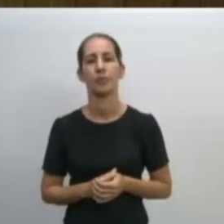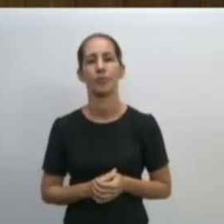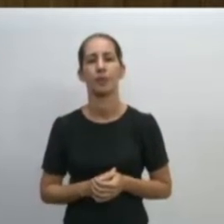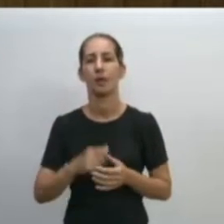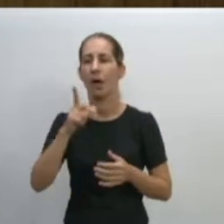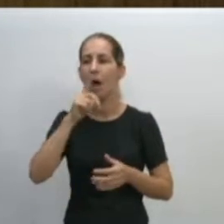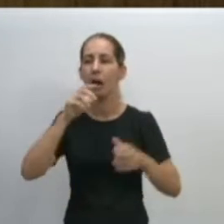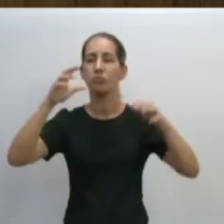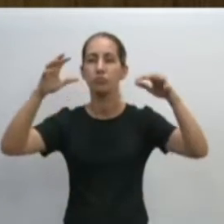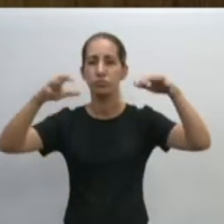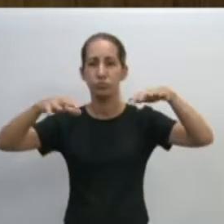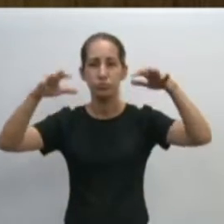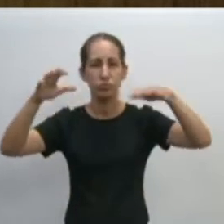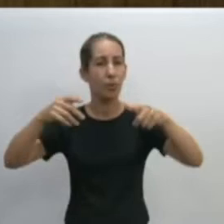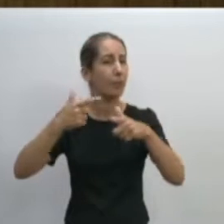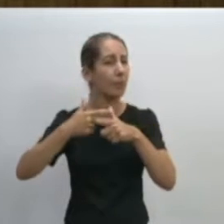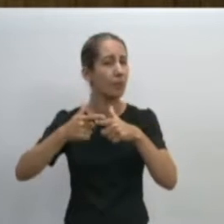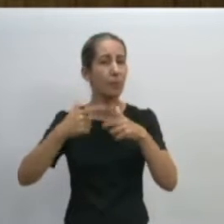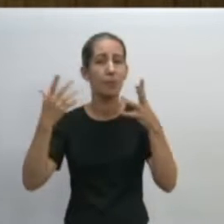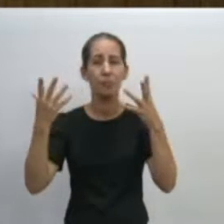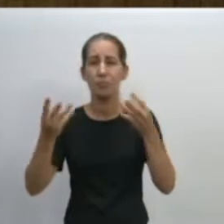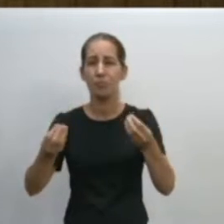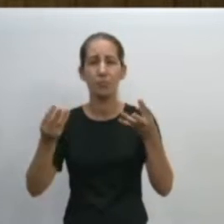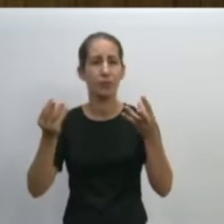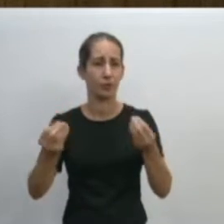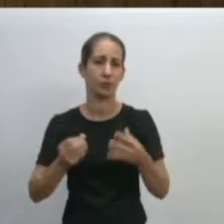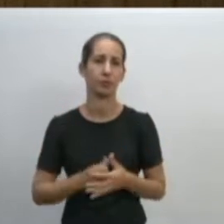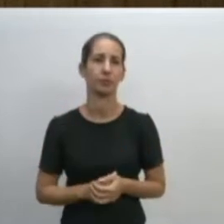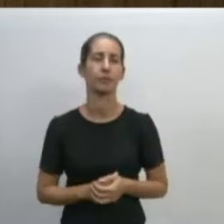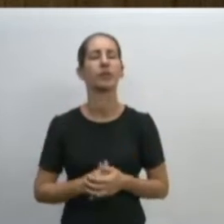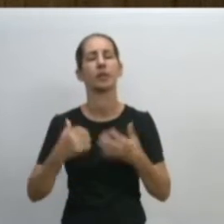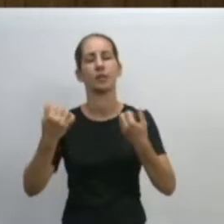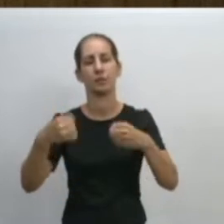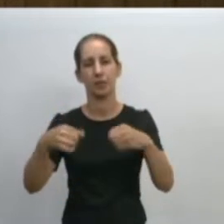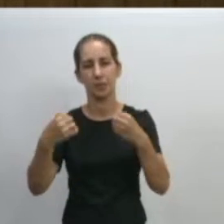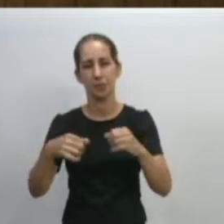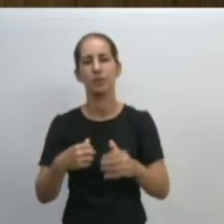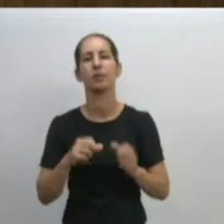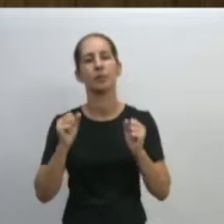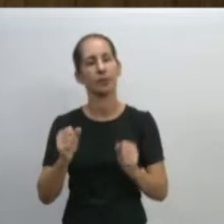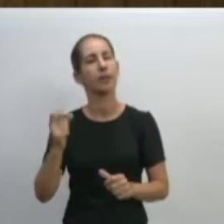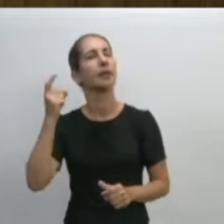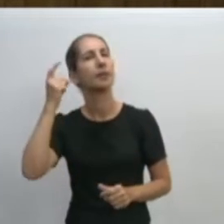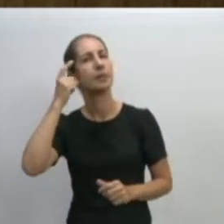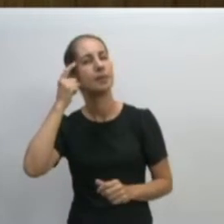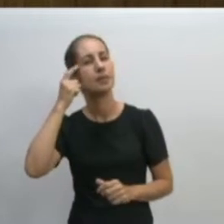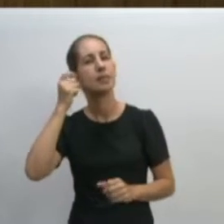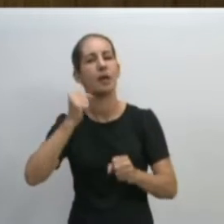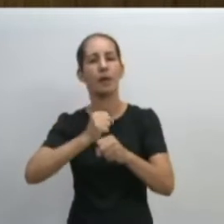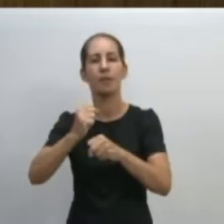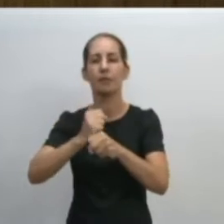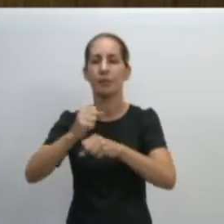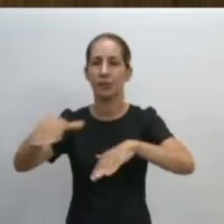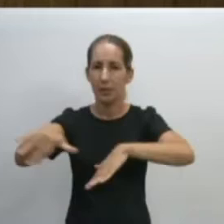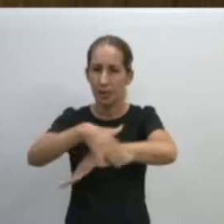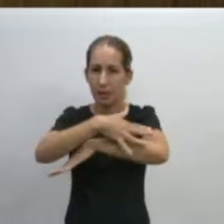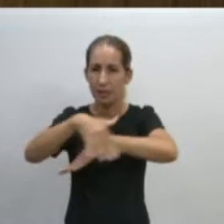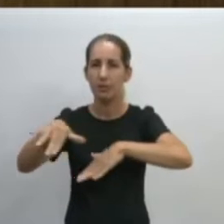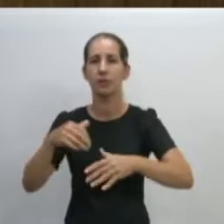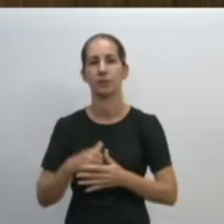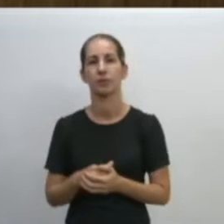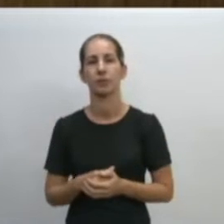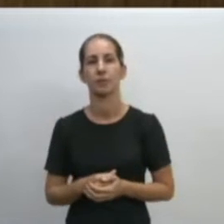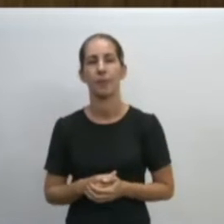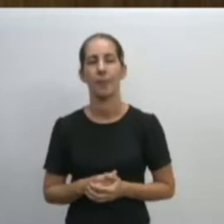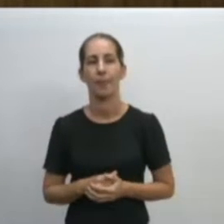de chuva, os transtornos são inúmeros, né? Então, a necessidade de se poder pensar na pavimentação e na drenagem